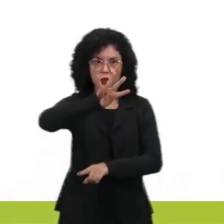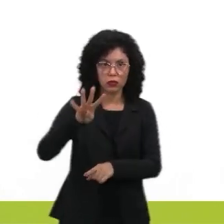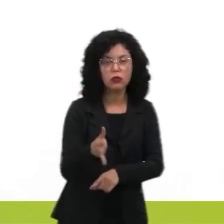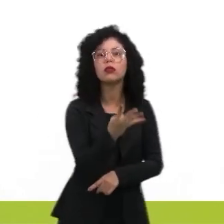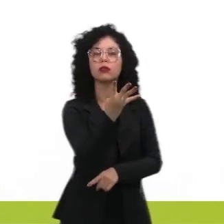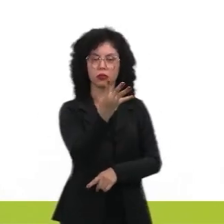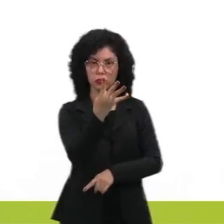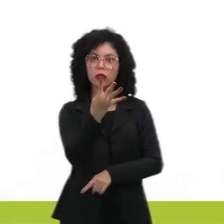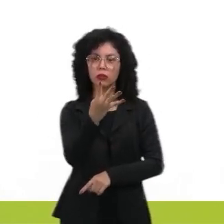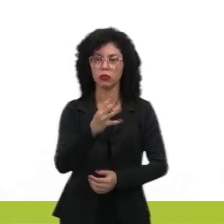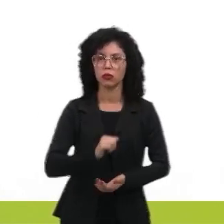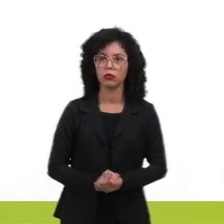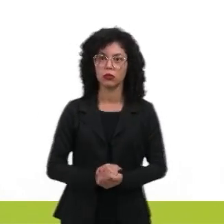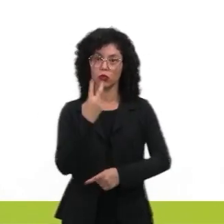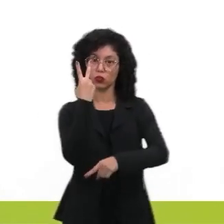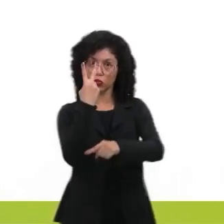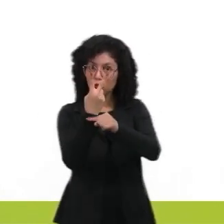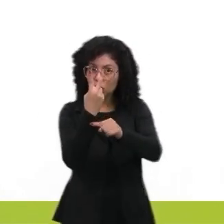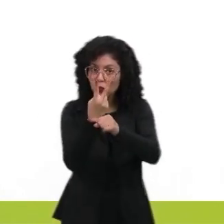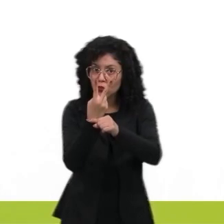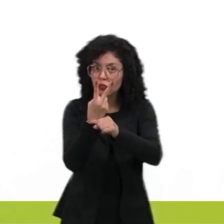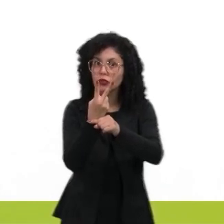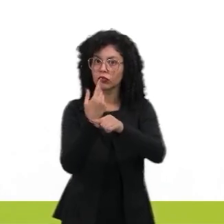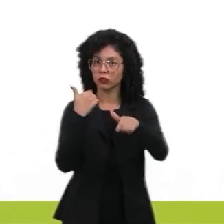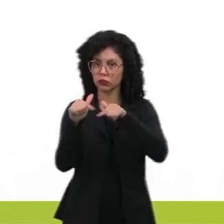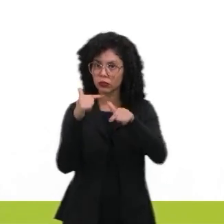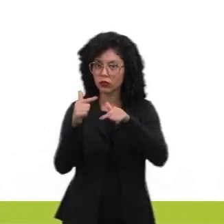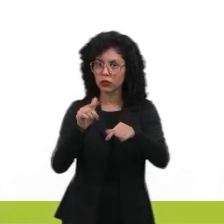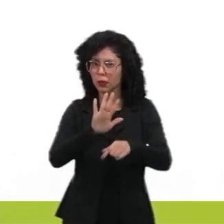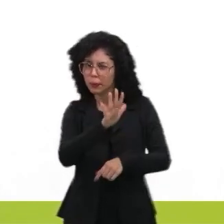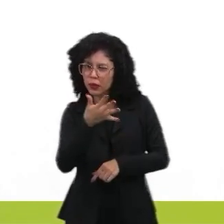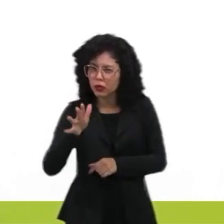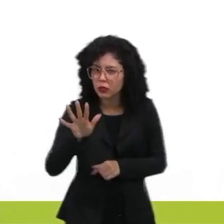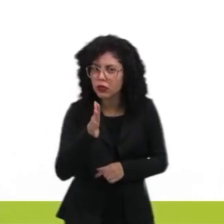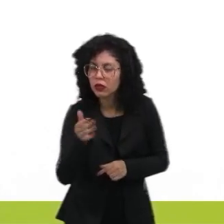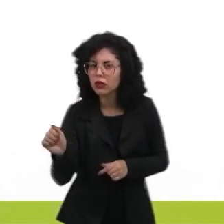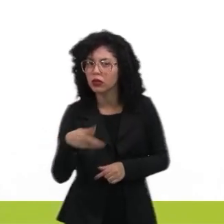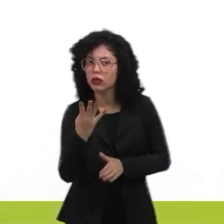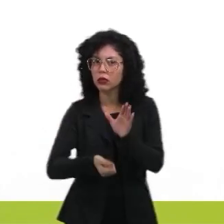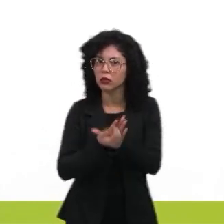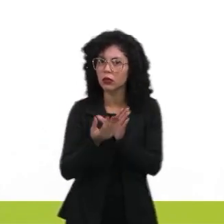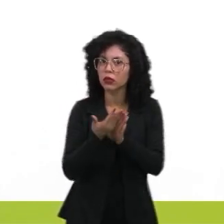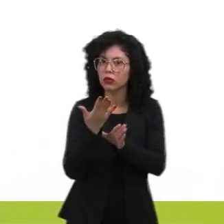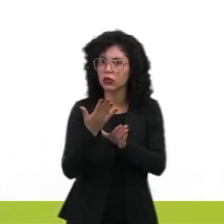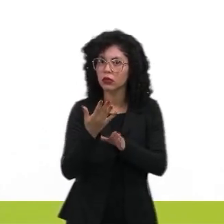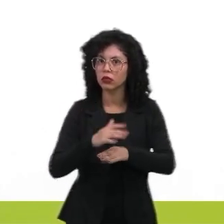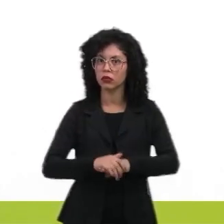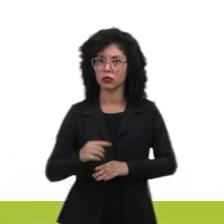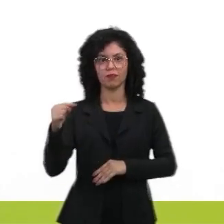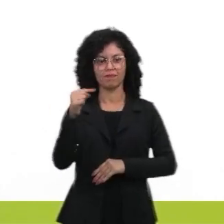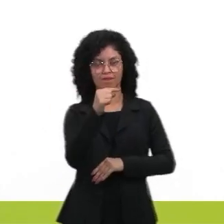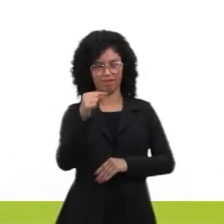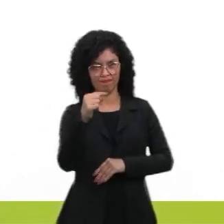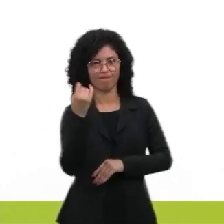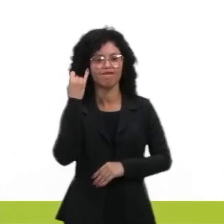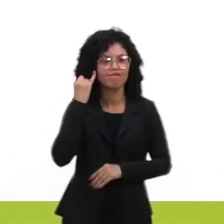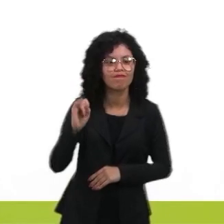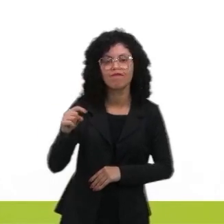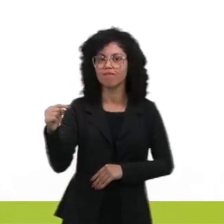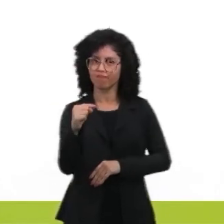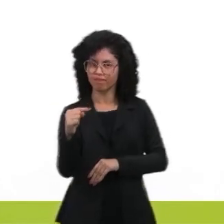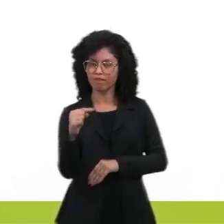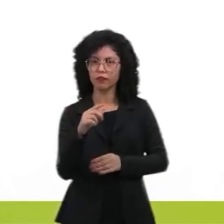peças. 2 máquinas trabalhando, eu vou ter mais ou menos peças sendo produzidas. Menos, aí entra a ideia do menos,